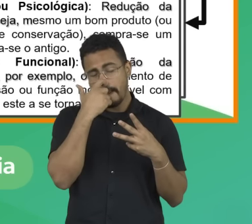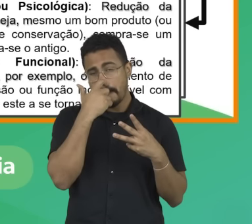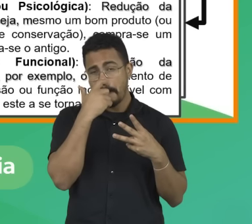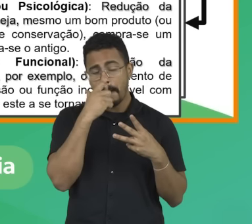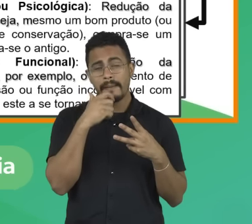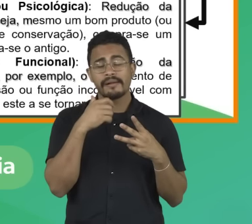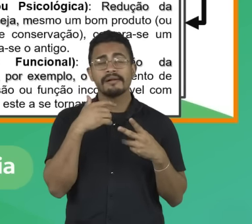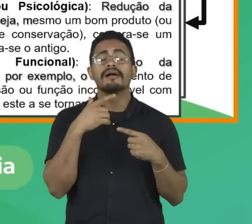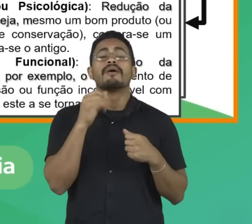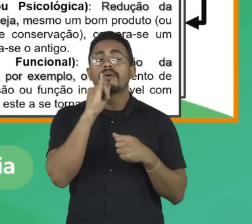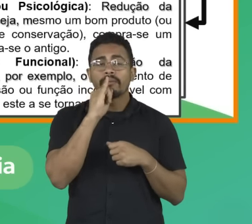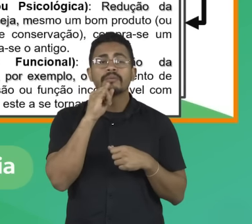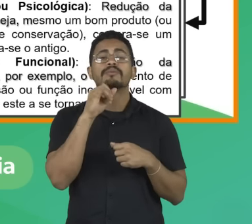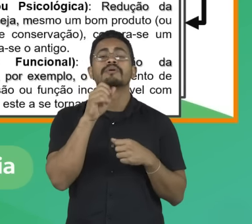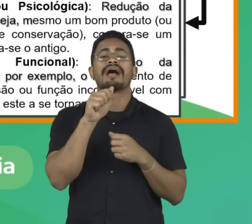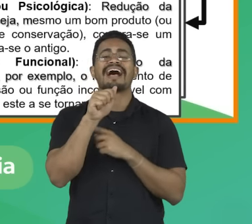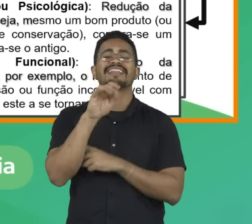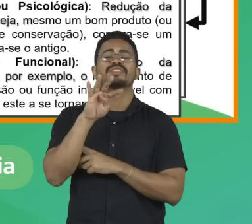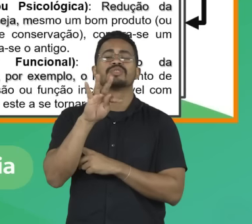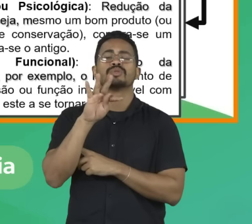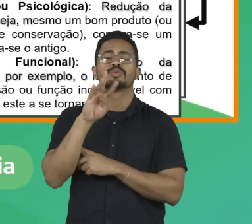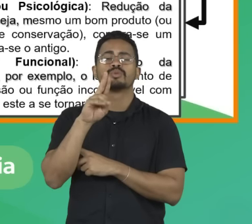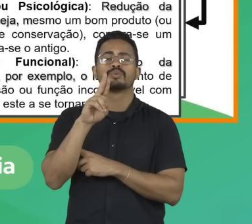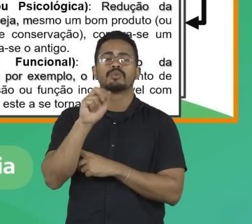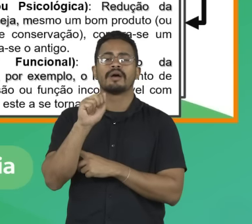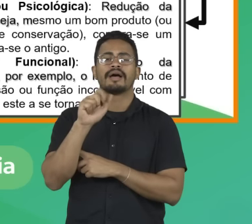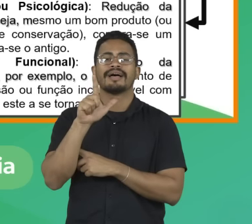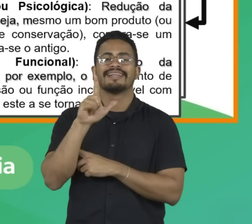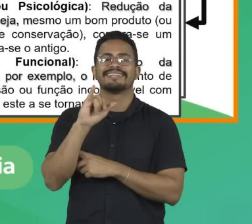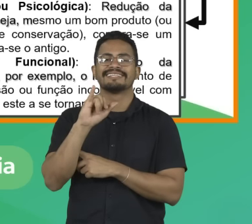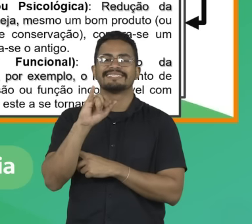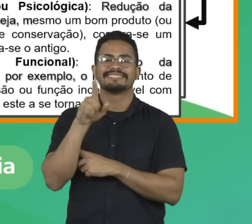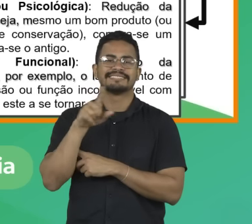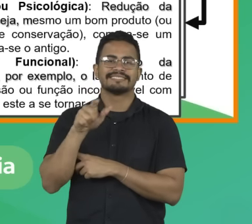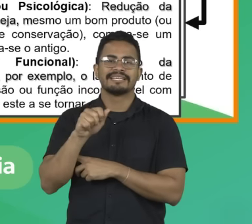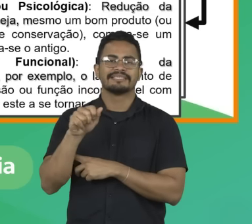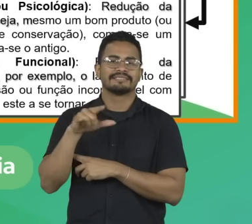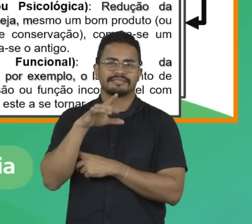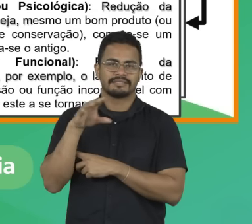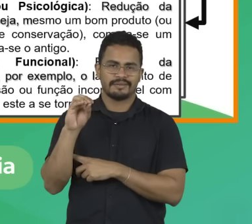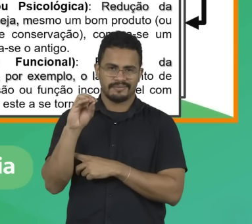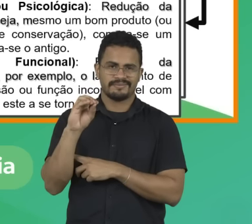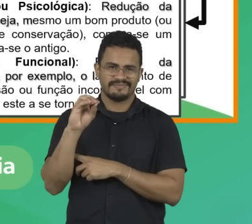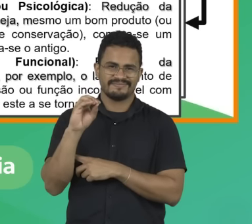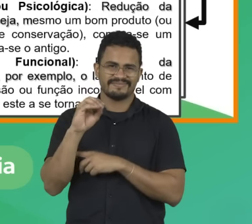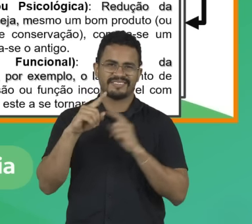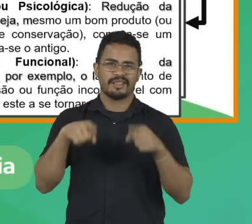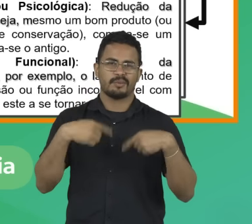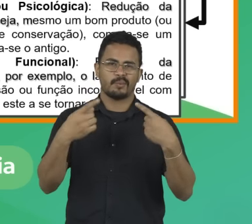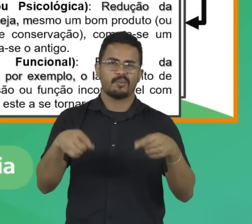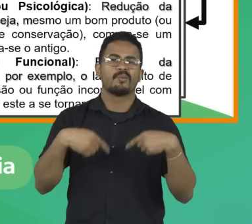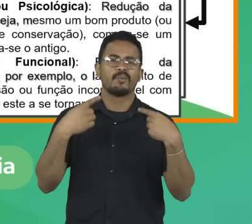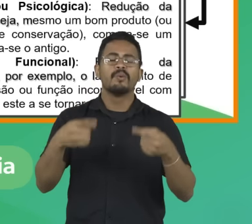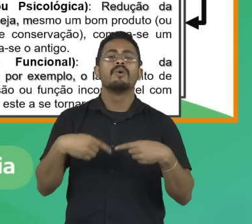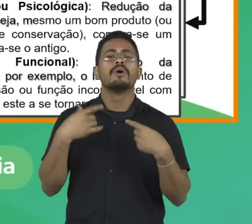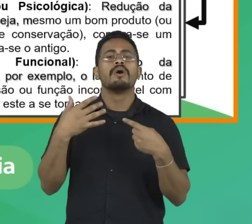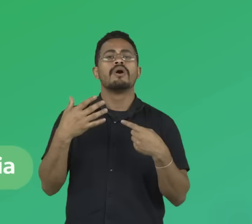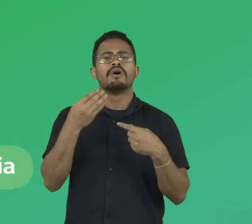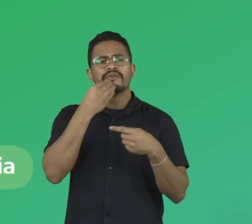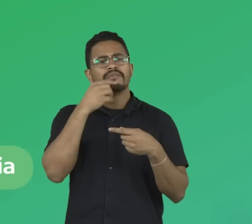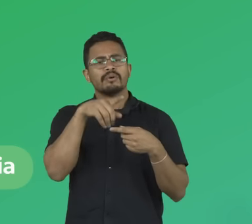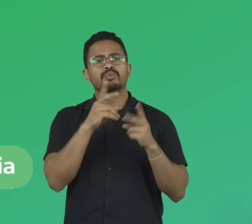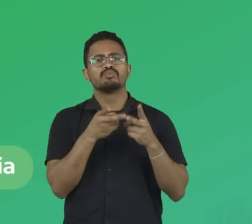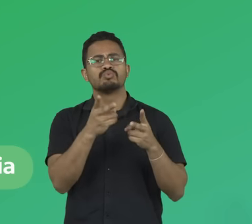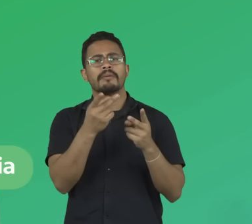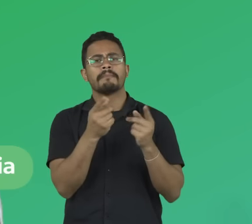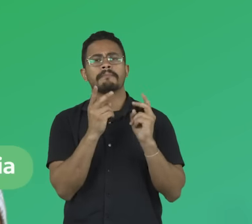atualizações de aparelhos. Por exemplo, quando você tem uma atualização de um dispositivo que funcionaria perfeitamente naquela configuração, mas